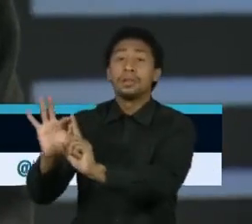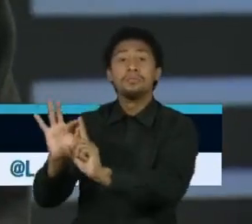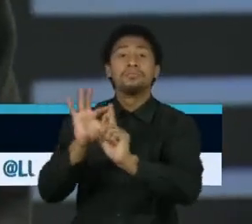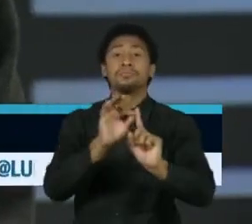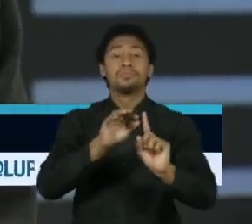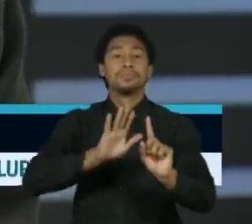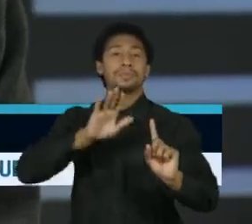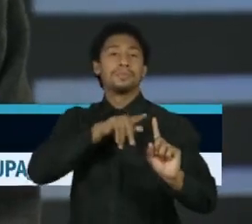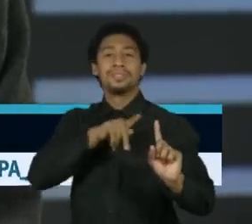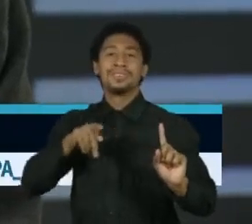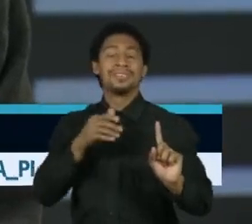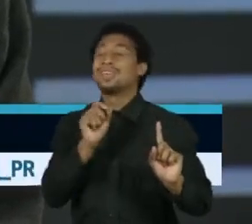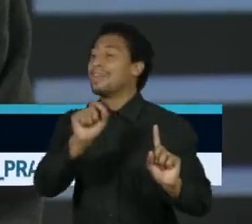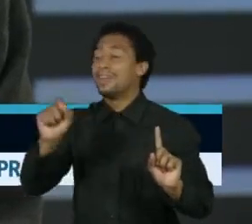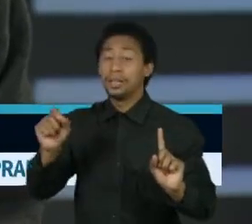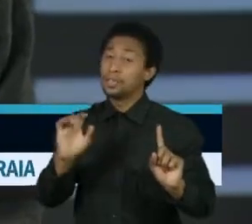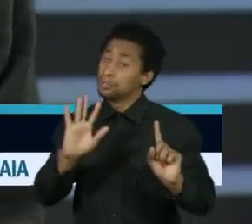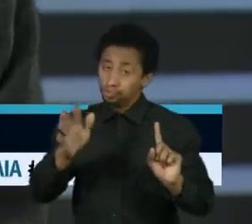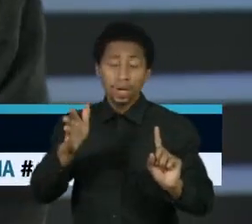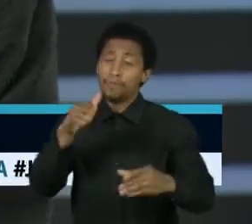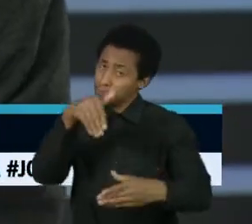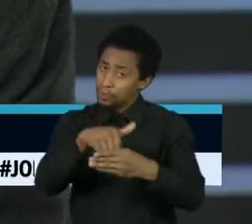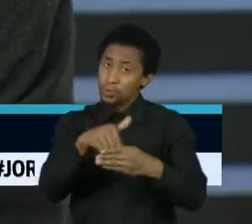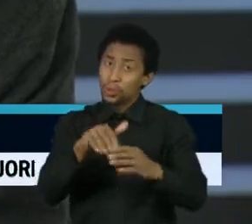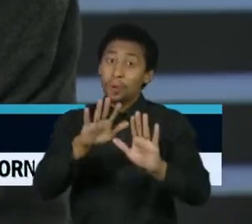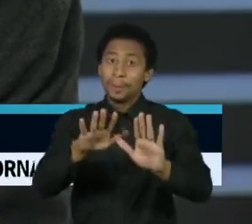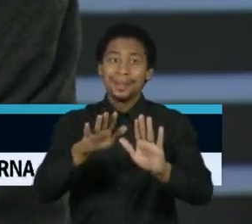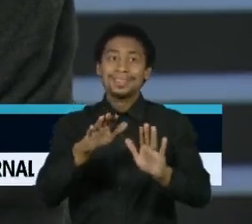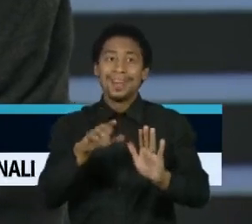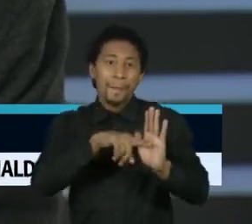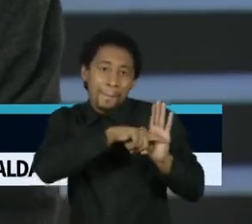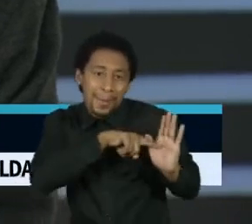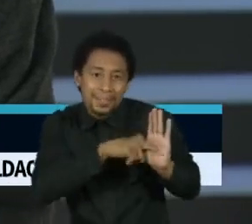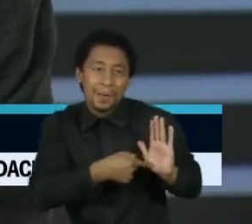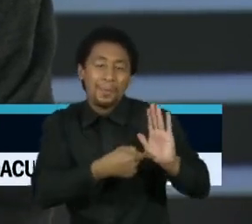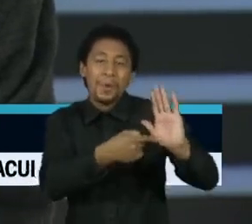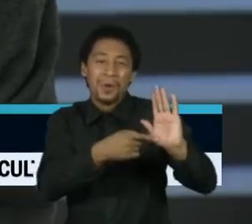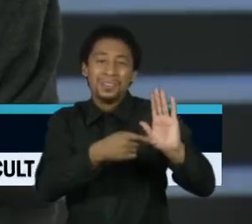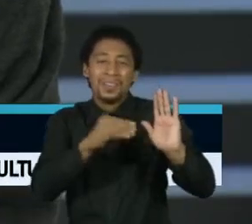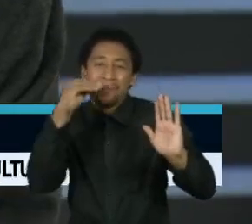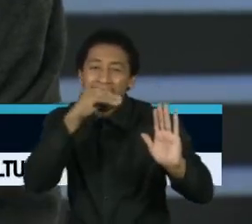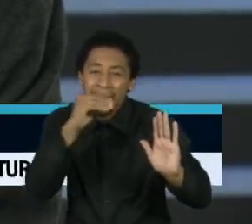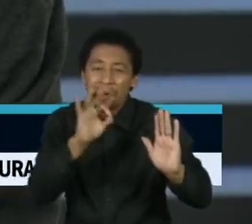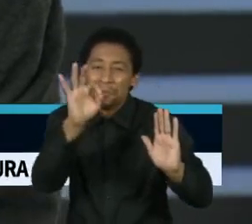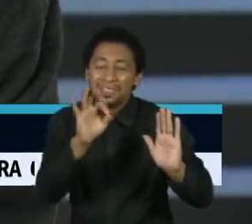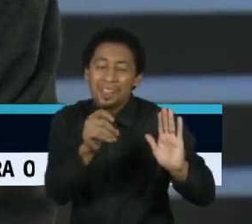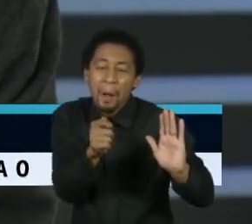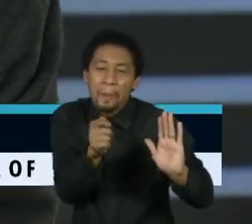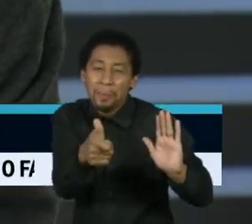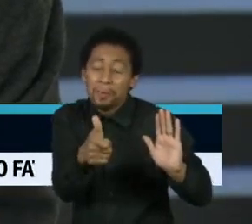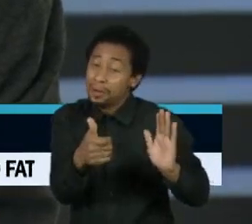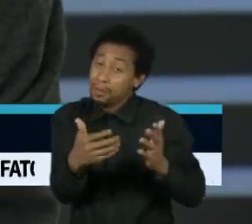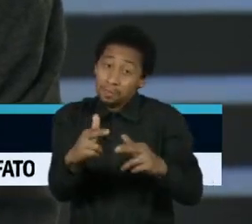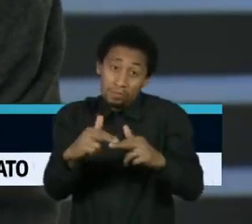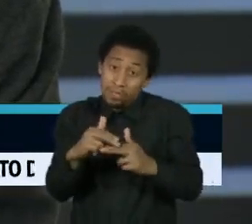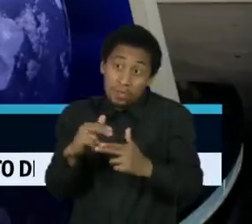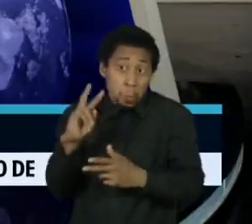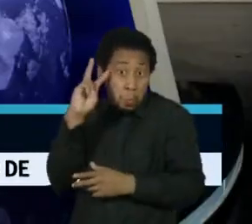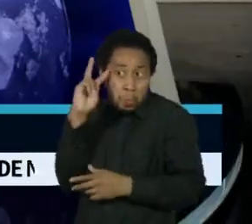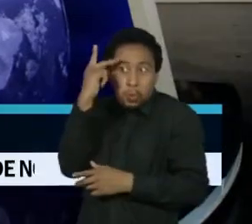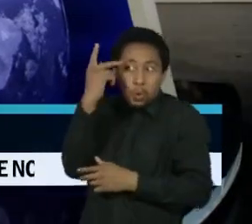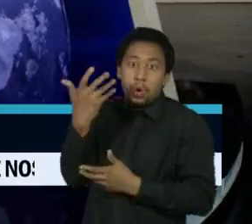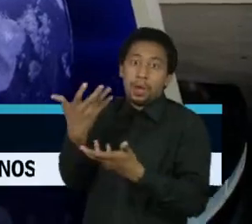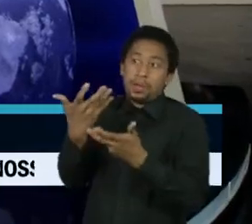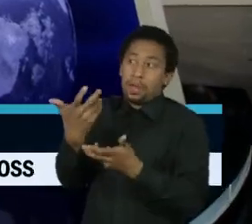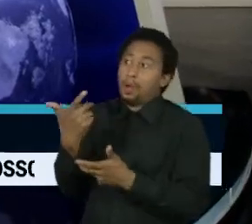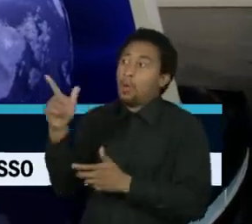obviamente, estão buscando alguma alternativa. Mas essa é a história do PSDB, né? Assim, sempre foi um partido conhecido pelo